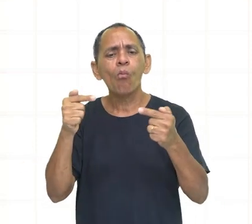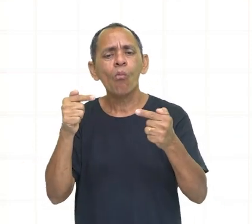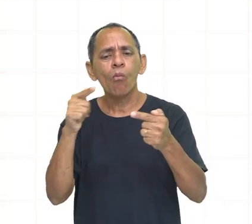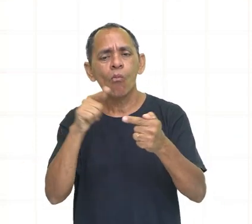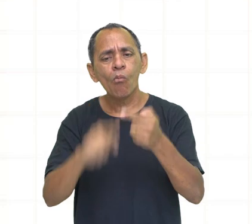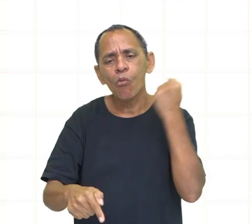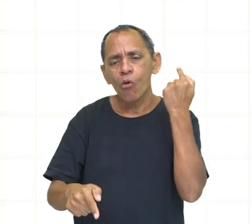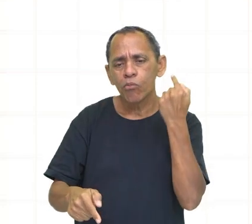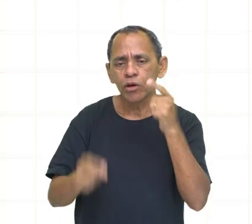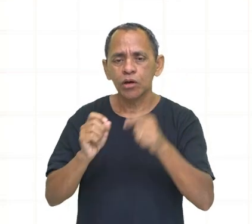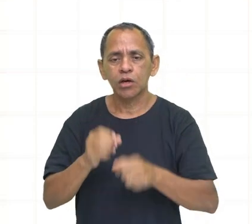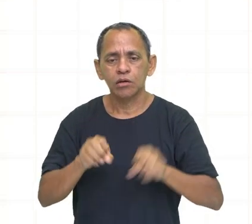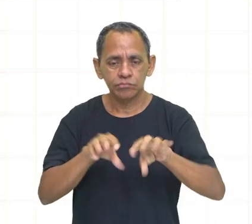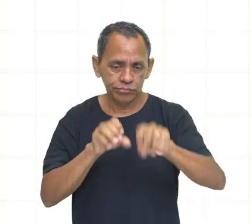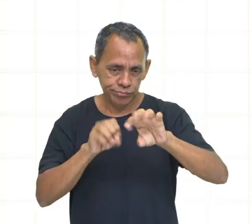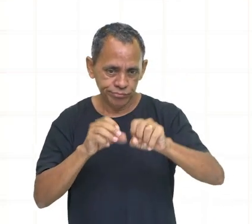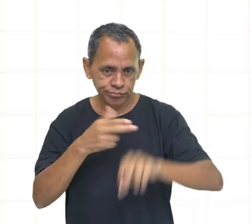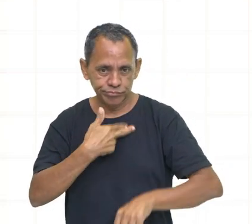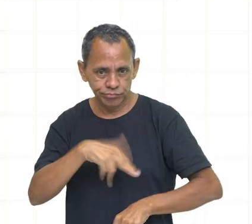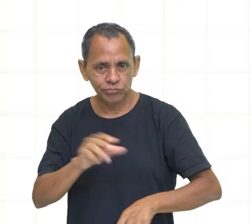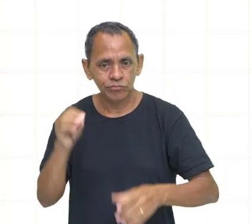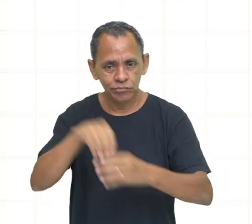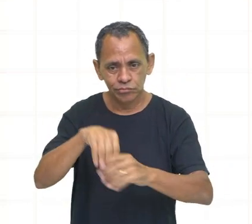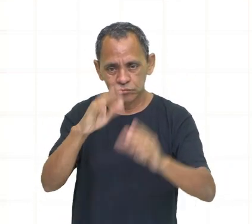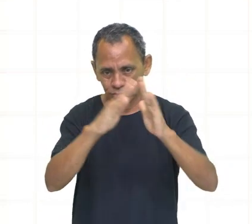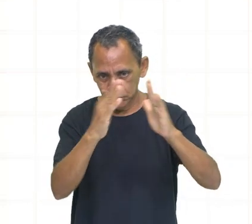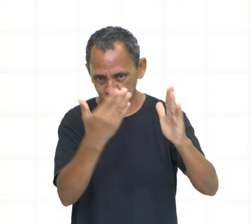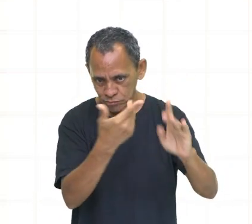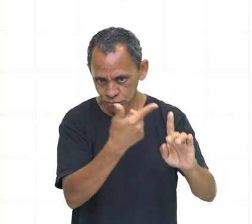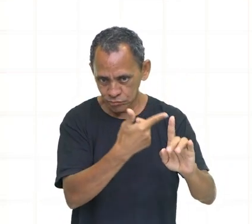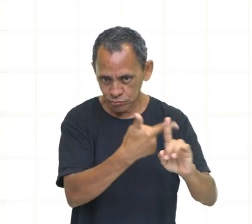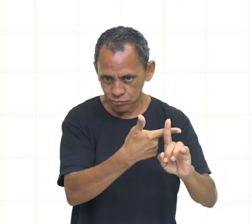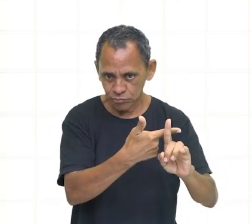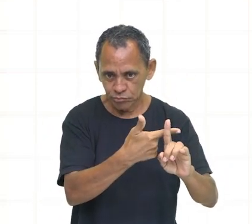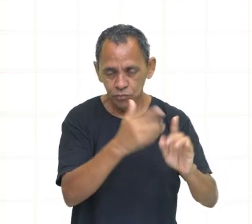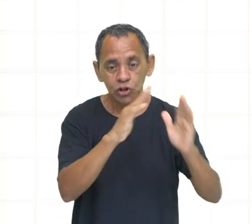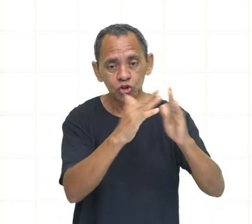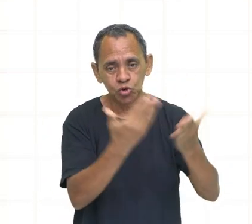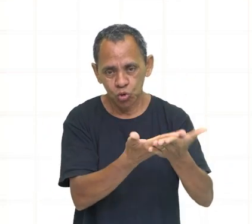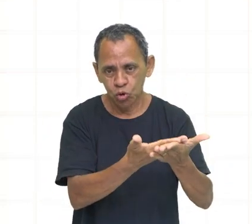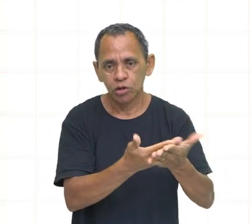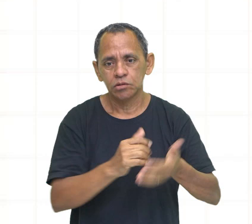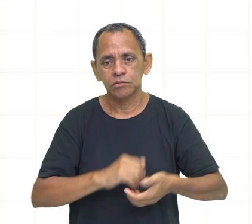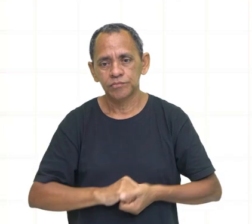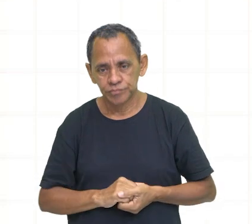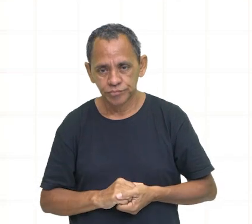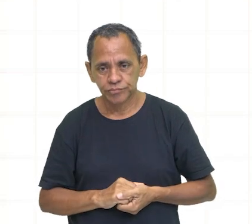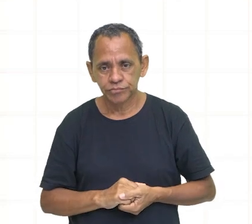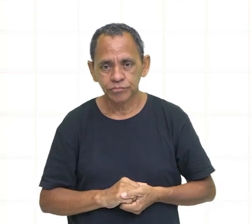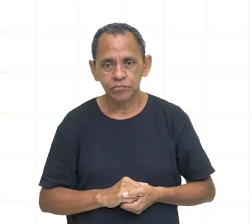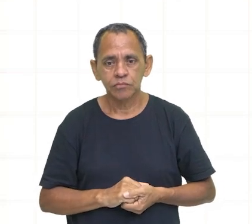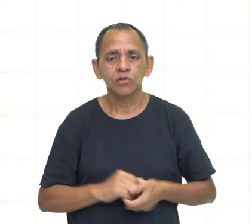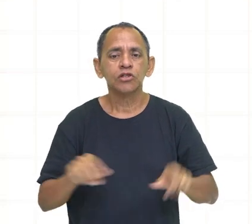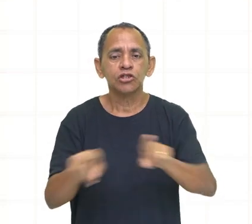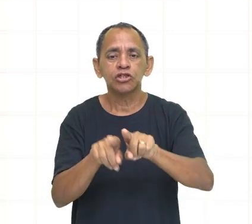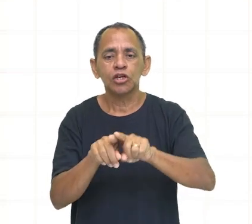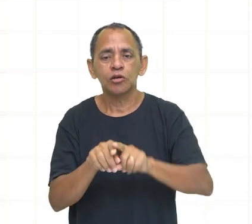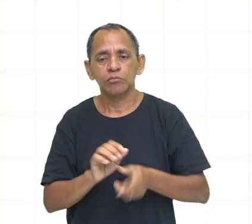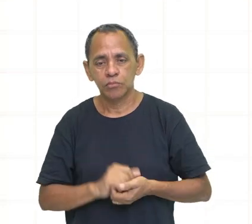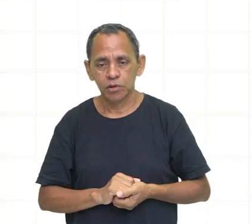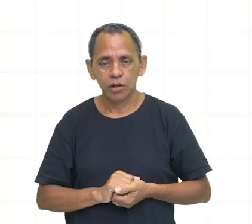religioso nas escolas públicas e eliminava também o financiamento estatal